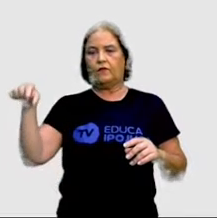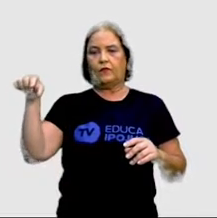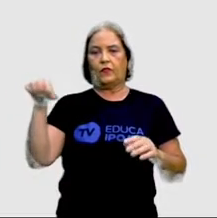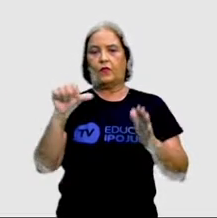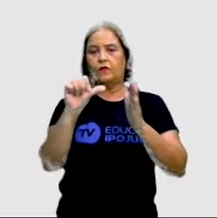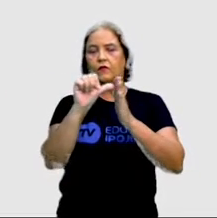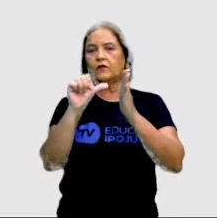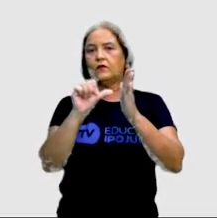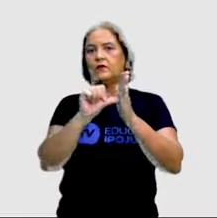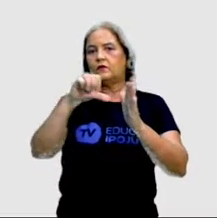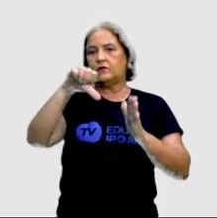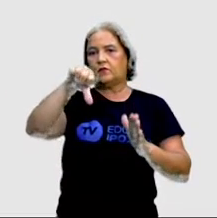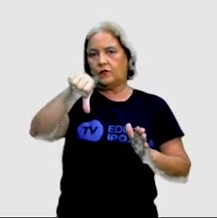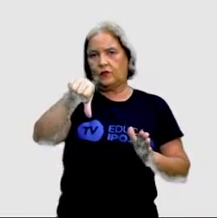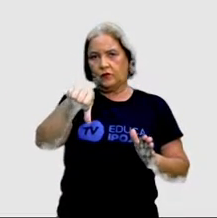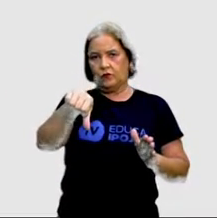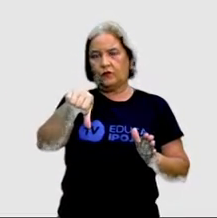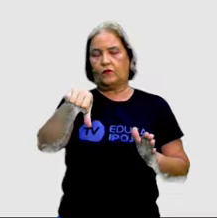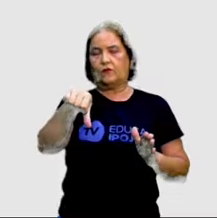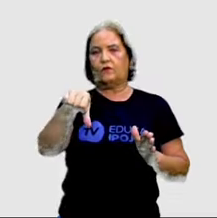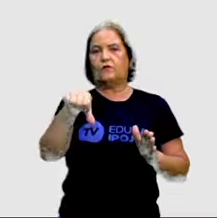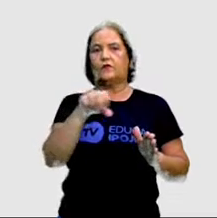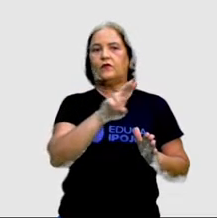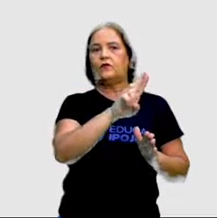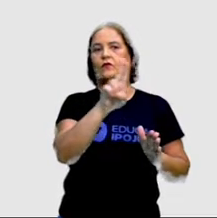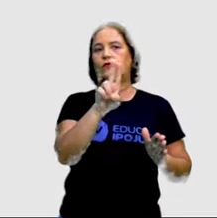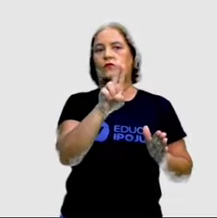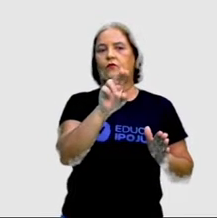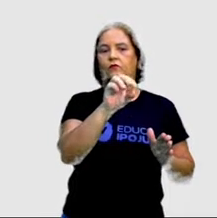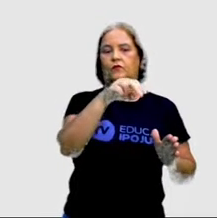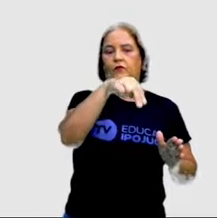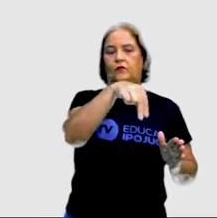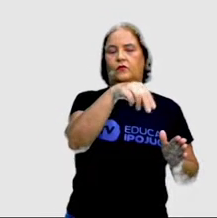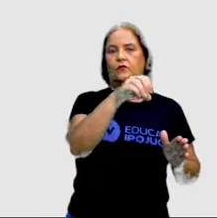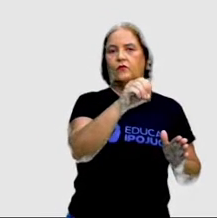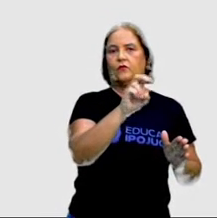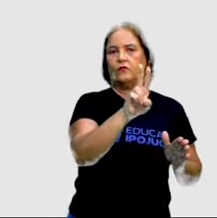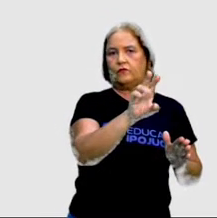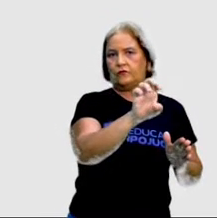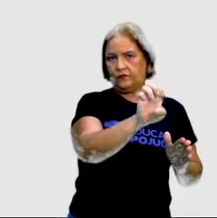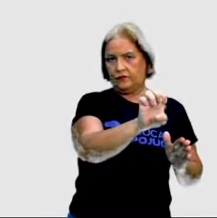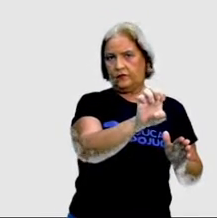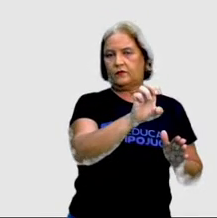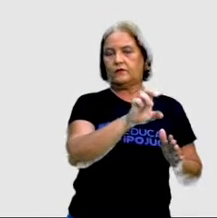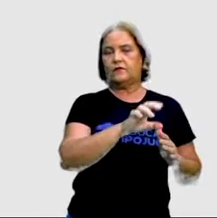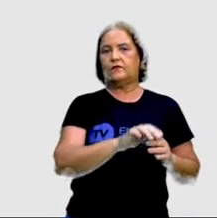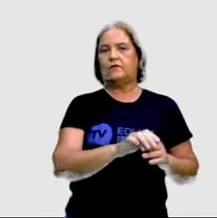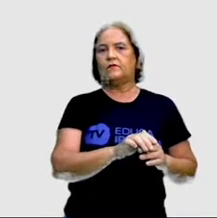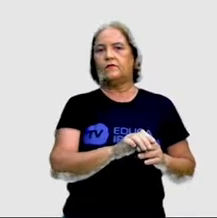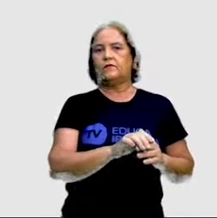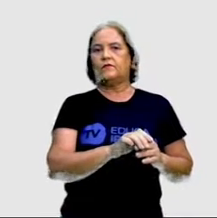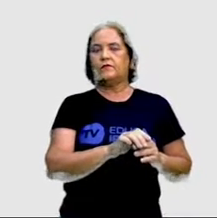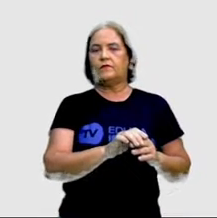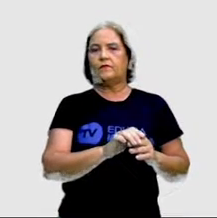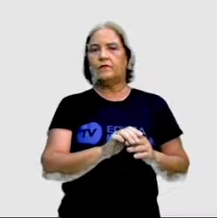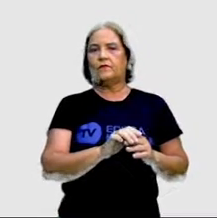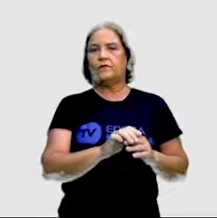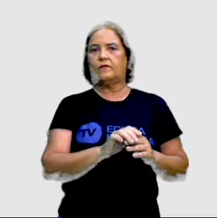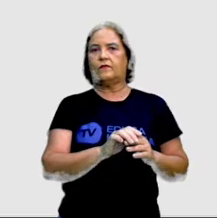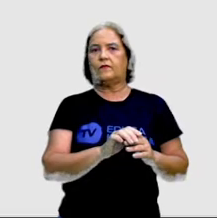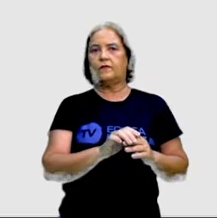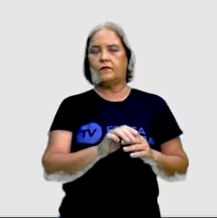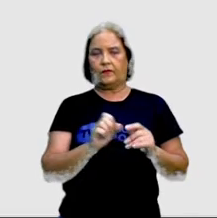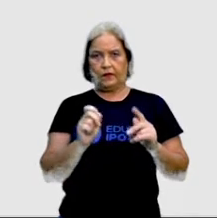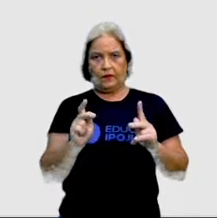123456789 que é representado pelo algarismo 9 e aqui temos um nome do algarismo 9